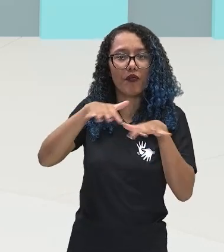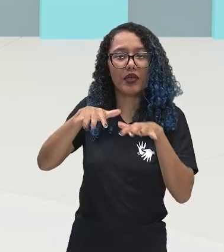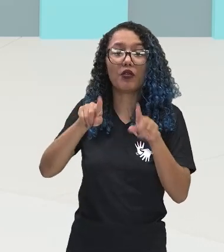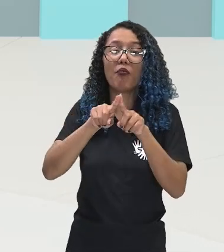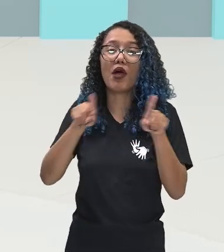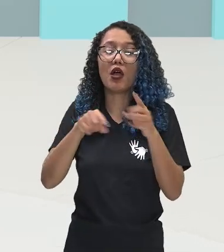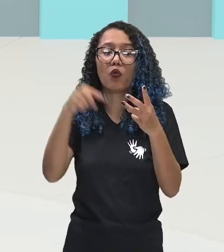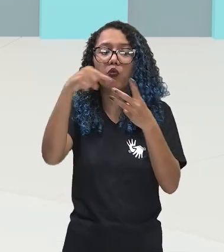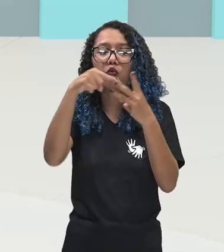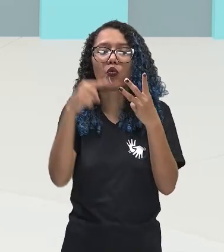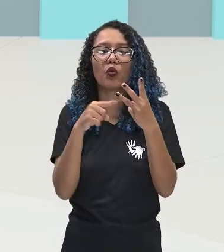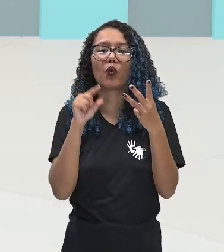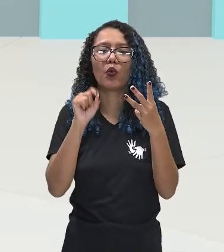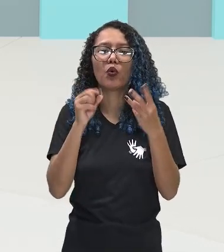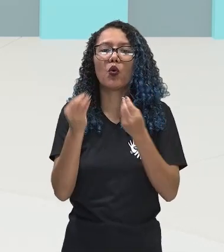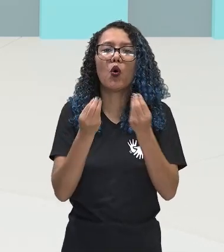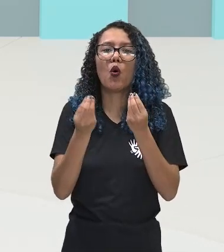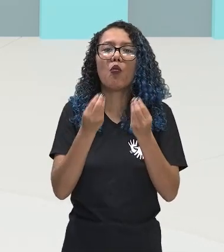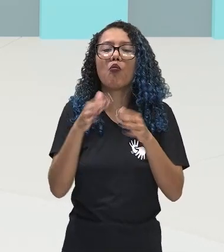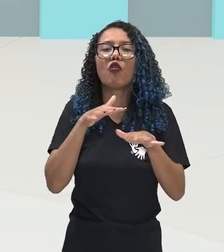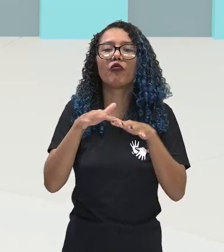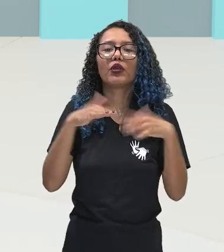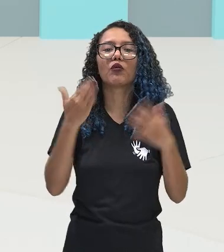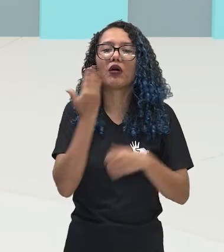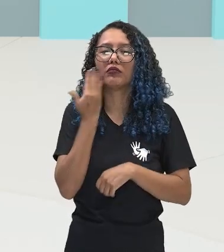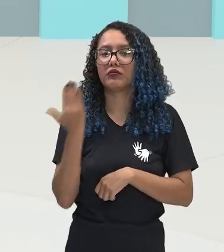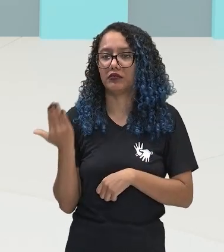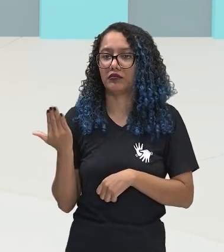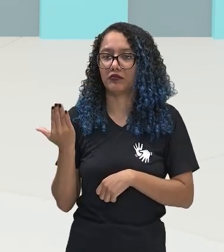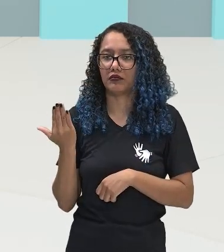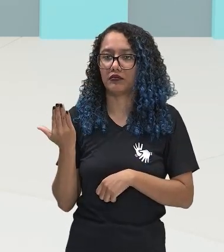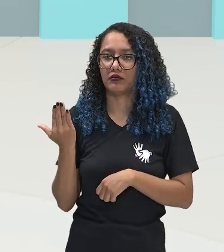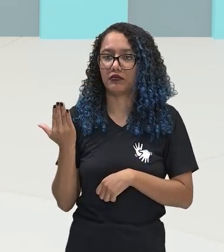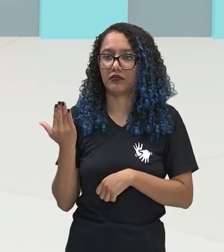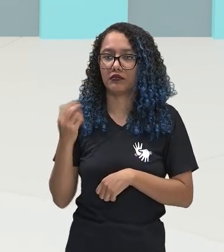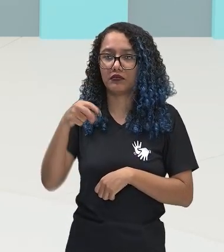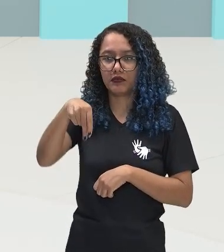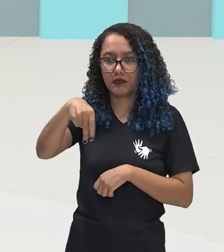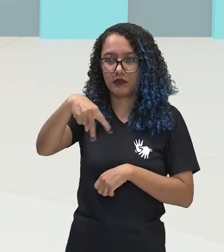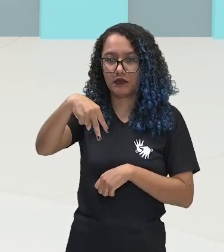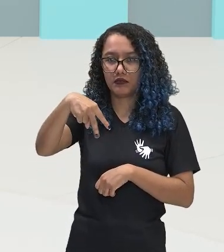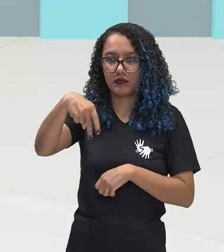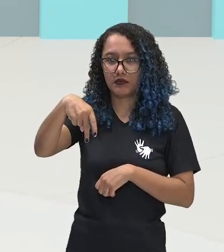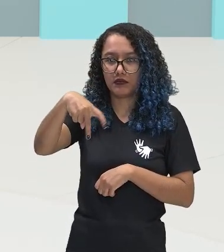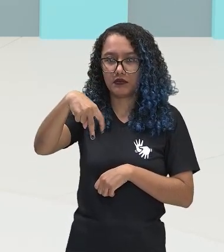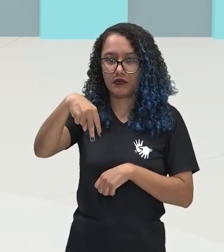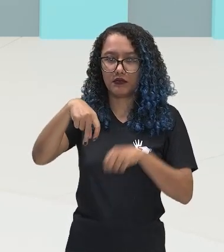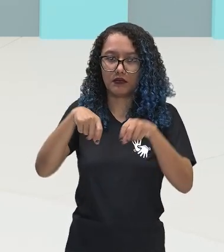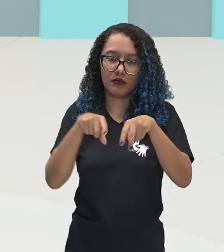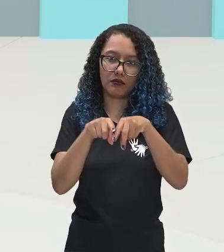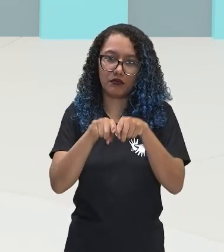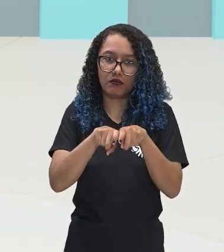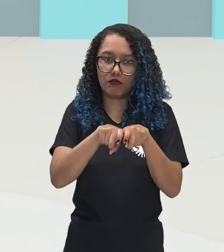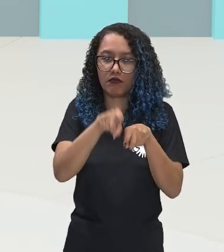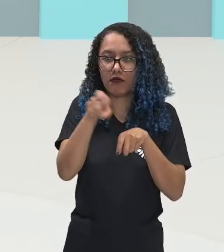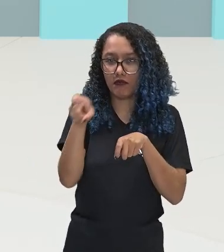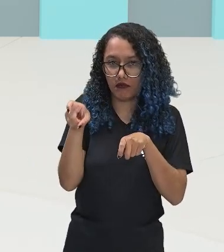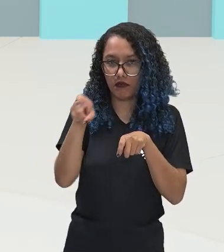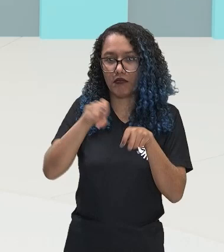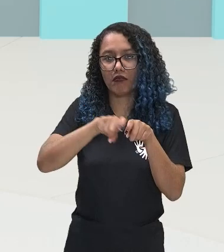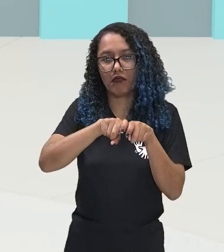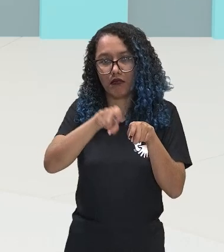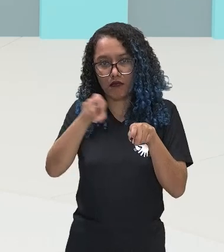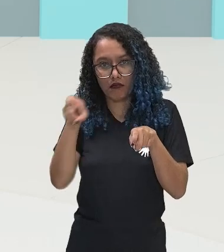responsáveis por fazer esse movimento aqui ó rodar para fora o nosso a nossa